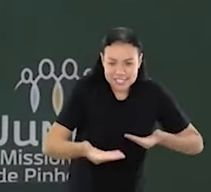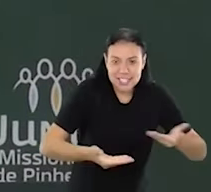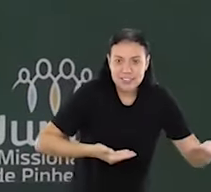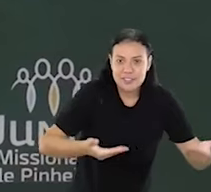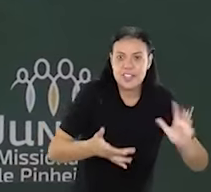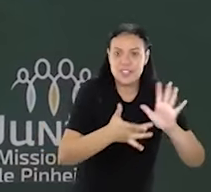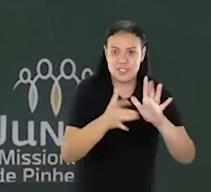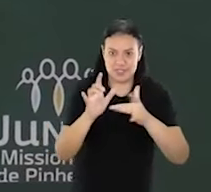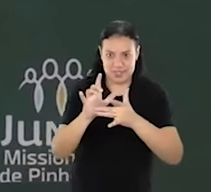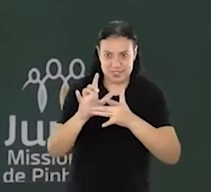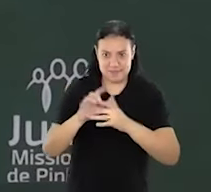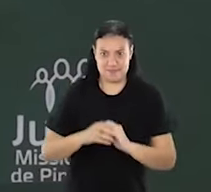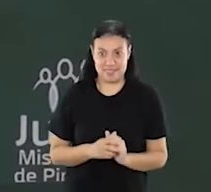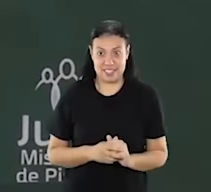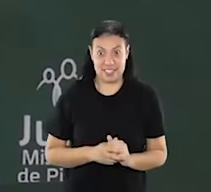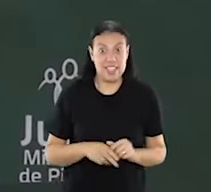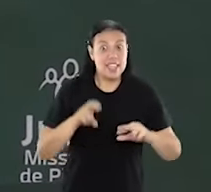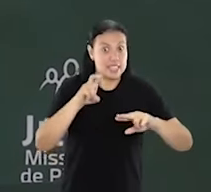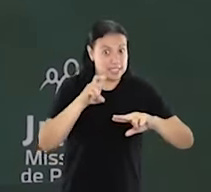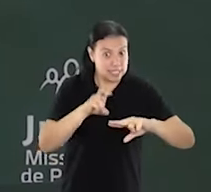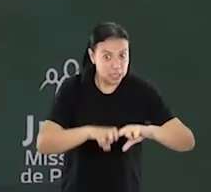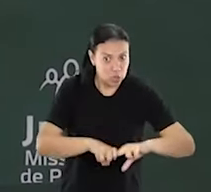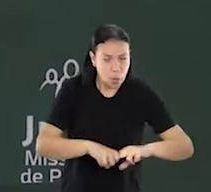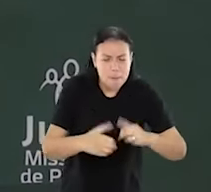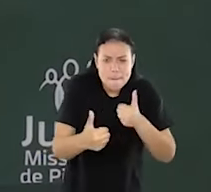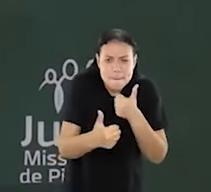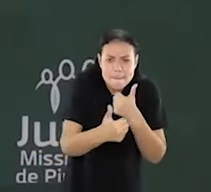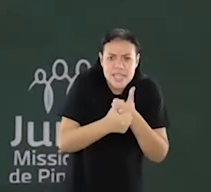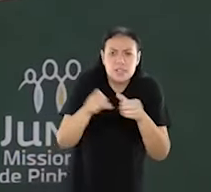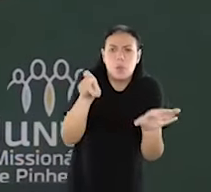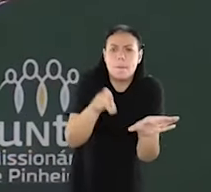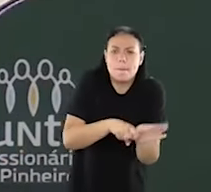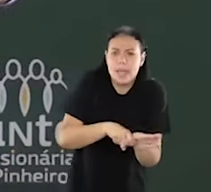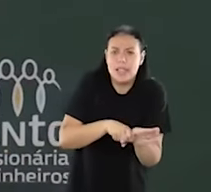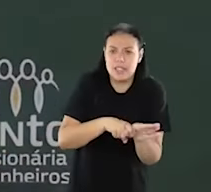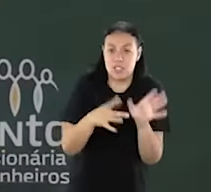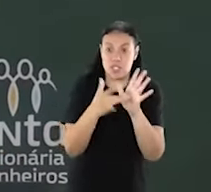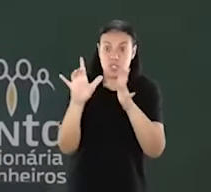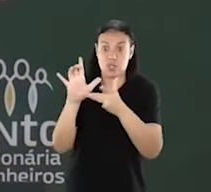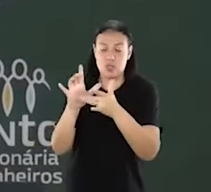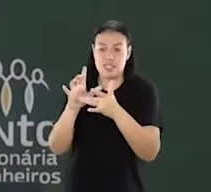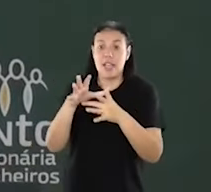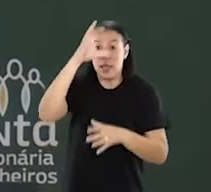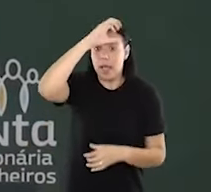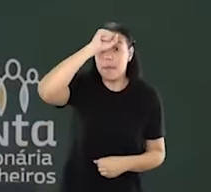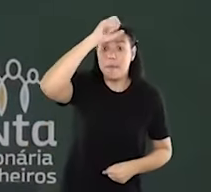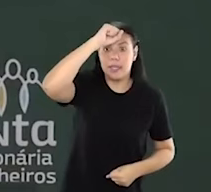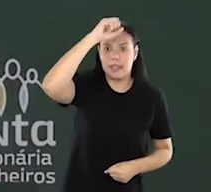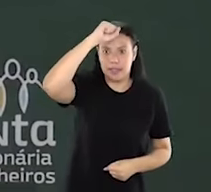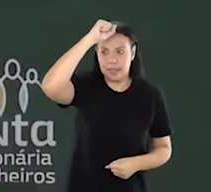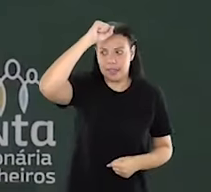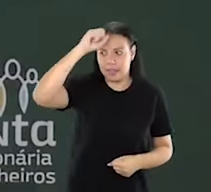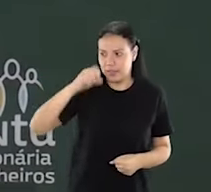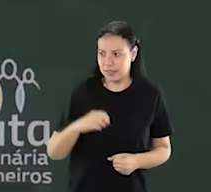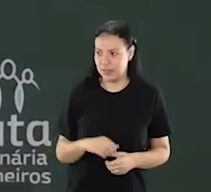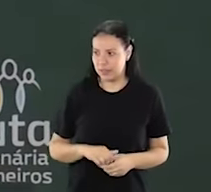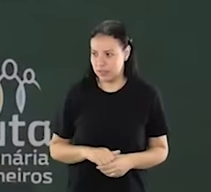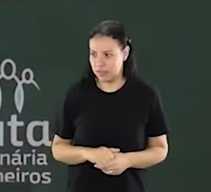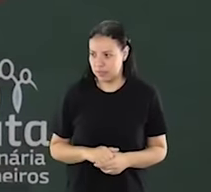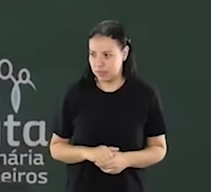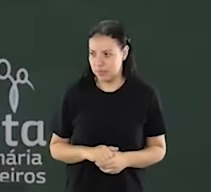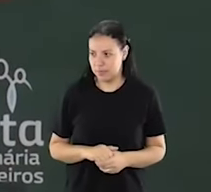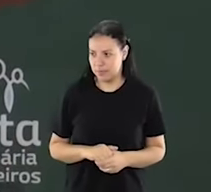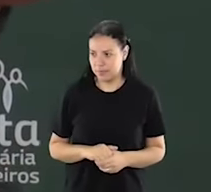Jesus para aprender, lá em João, Lucas 10, ela já estava aos pés de Jesus, lá em João 11,